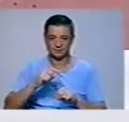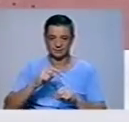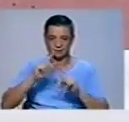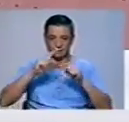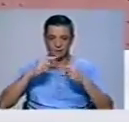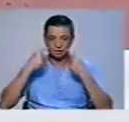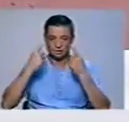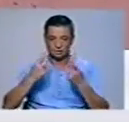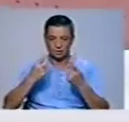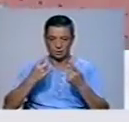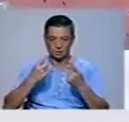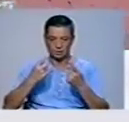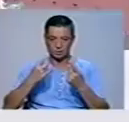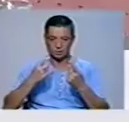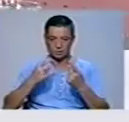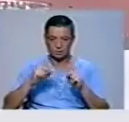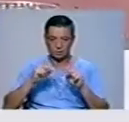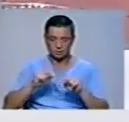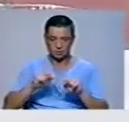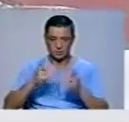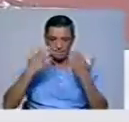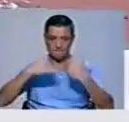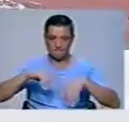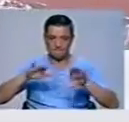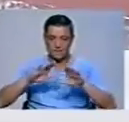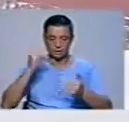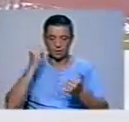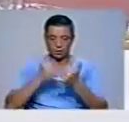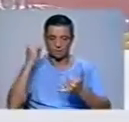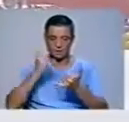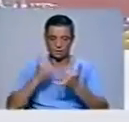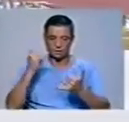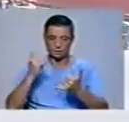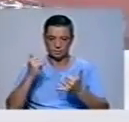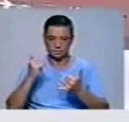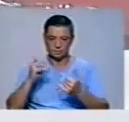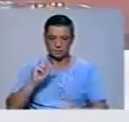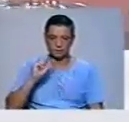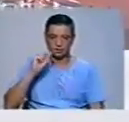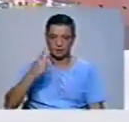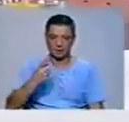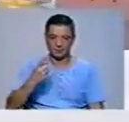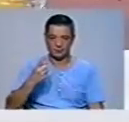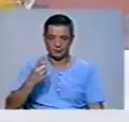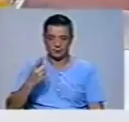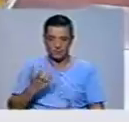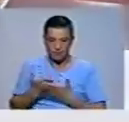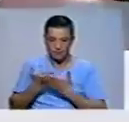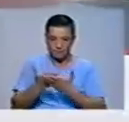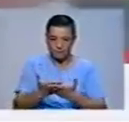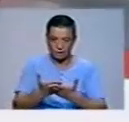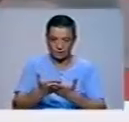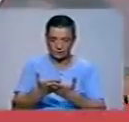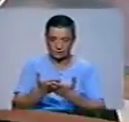Jorge, vamos tirar então os que eu já coloquei no frigorífico. É uma espécie de automático, não é? É muito rápido este forno. Sabes que esta massa,